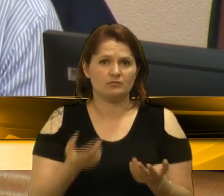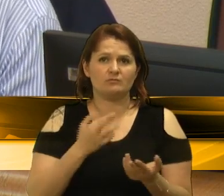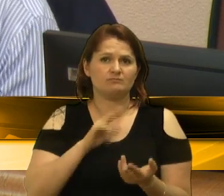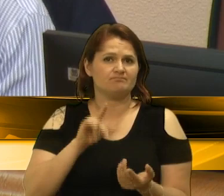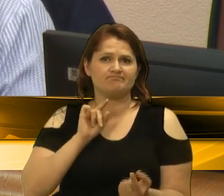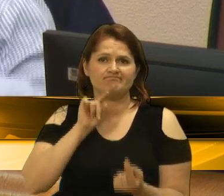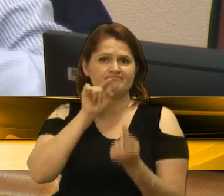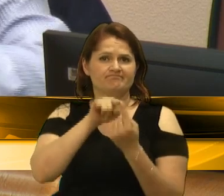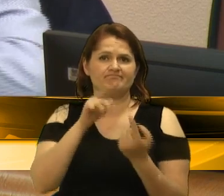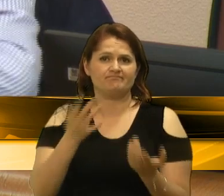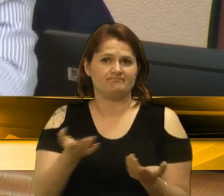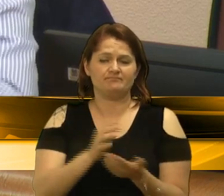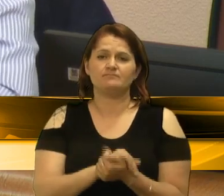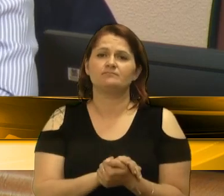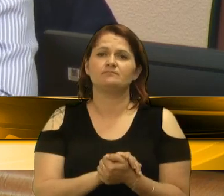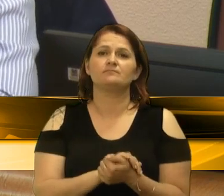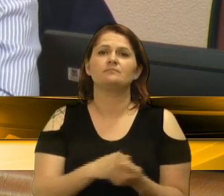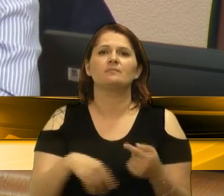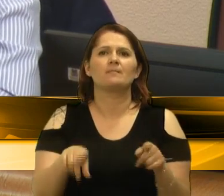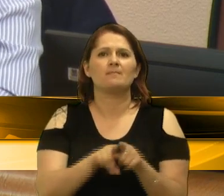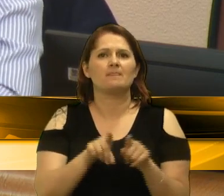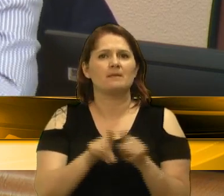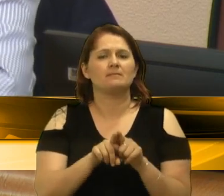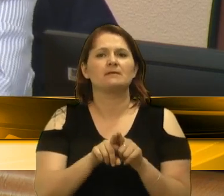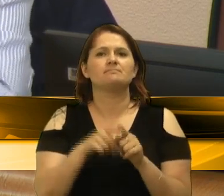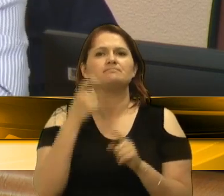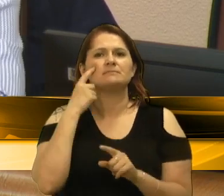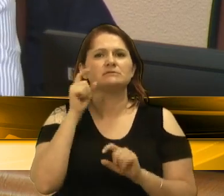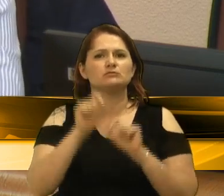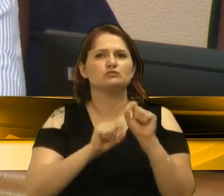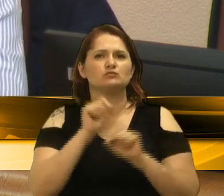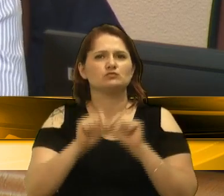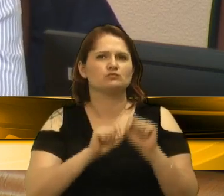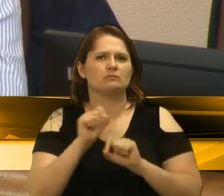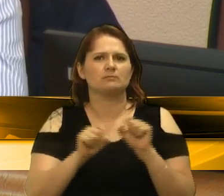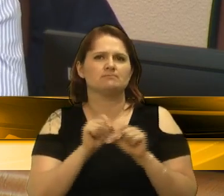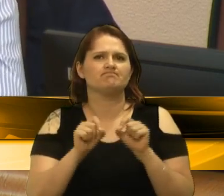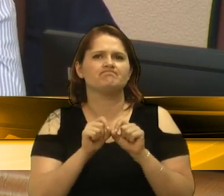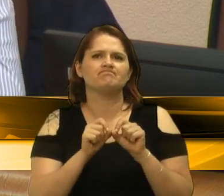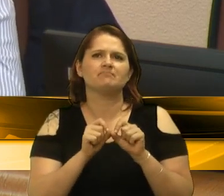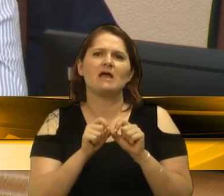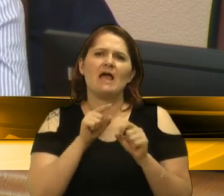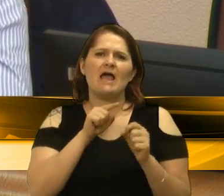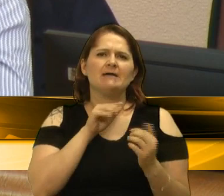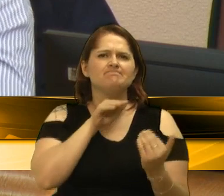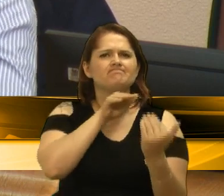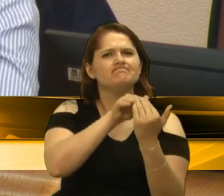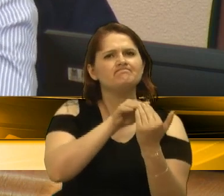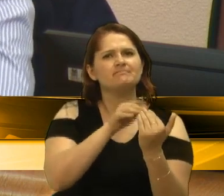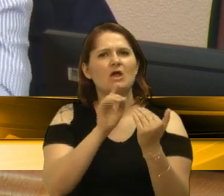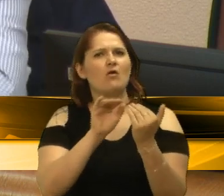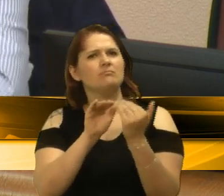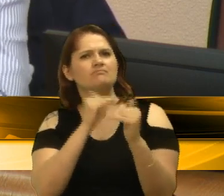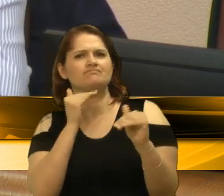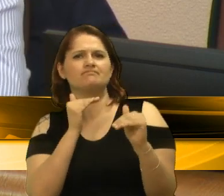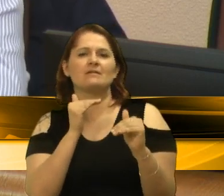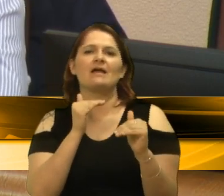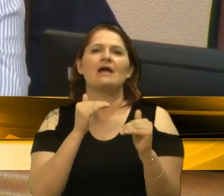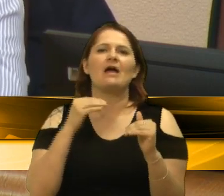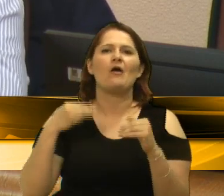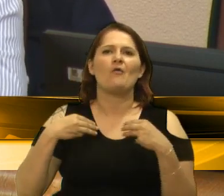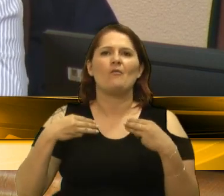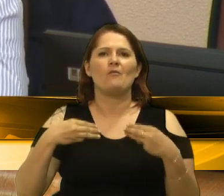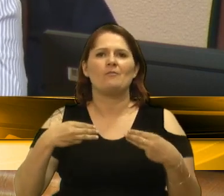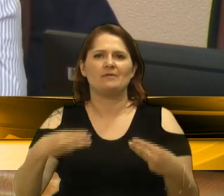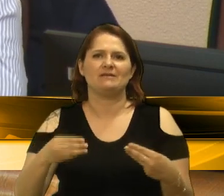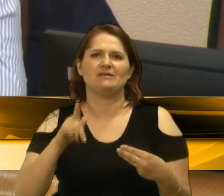pretendidos. Relacionando aos princípios da razoabilidade e da proporcionalidade, o ministro Gilmar Mendes, do seu turno, consigna que a legitimidade